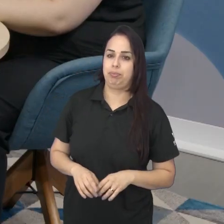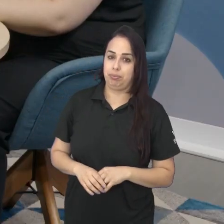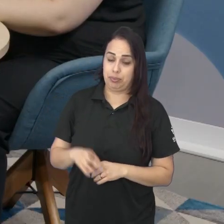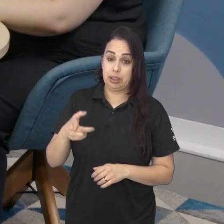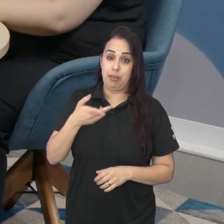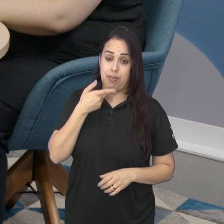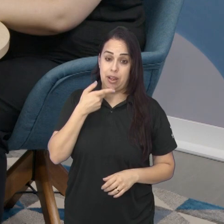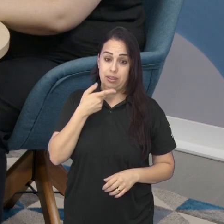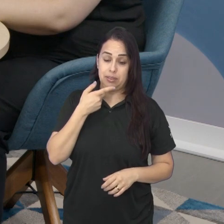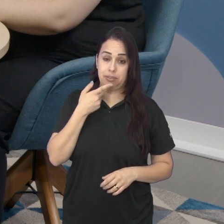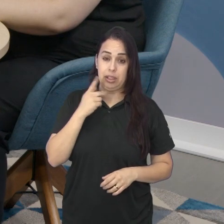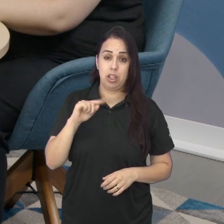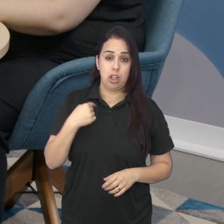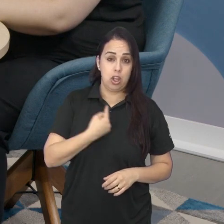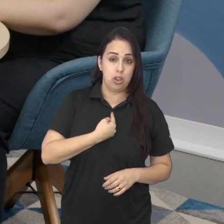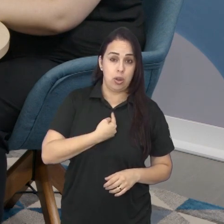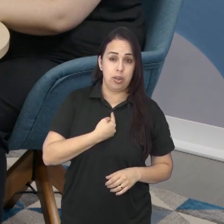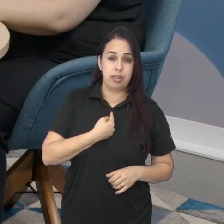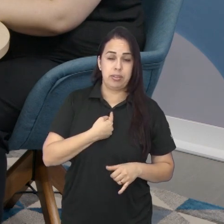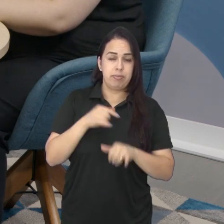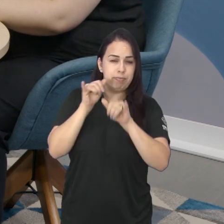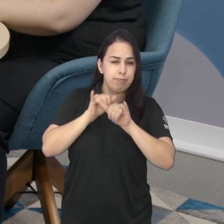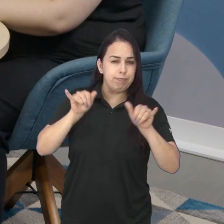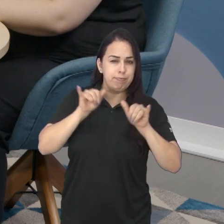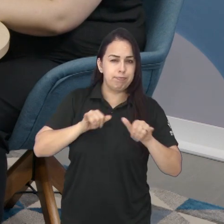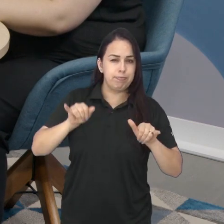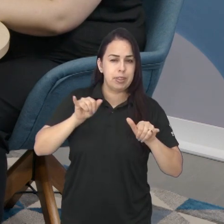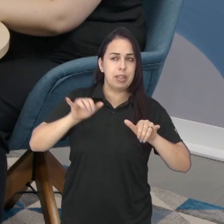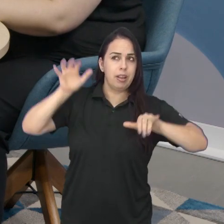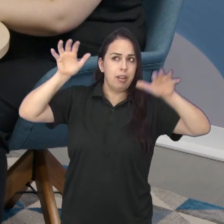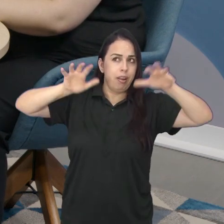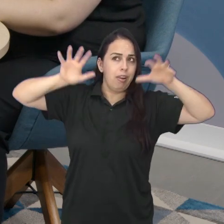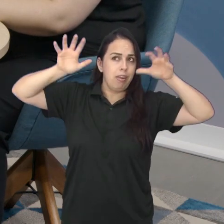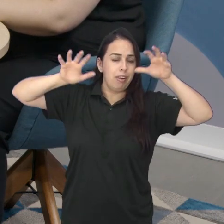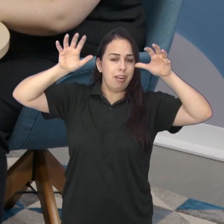você bem mencionou, quando a gente fala de previsão